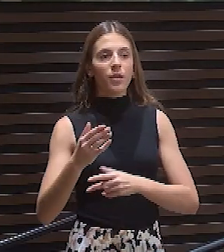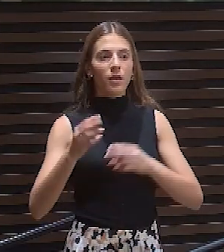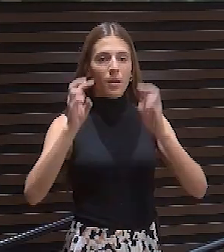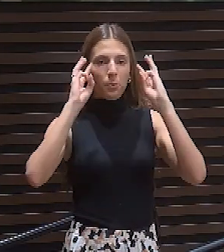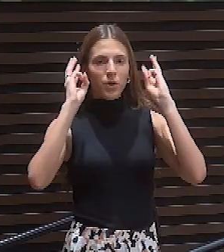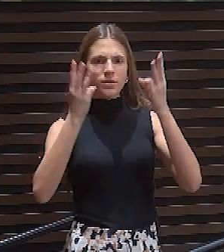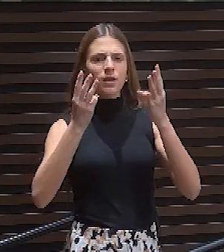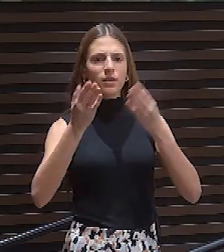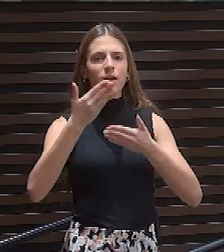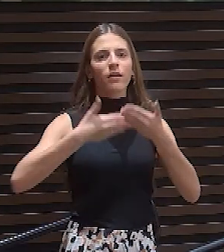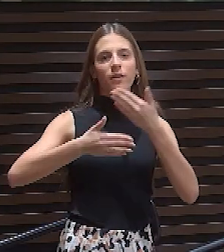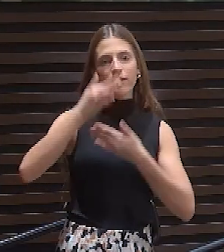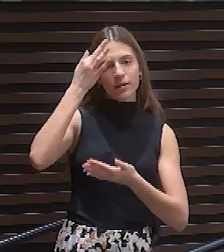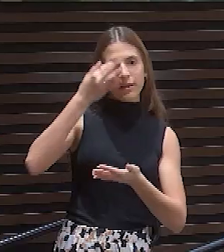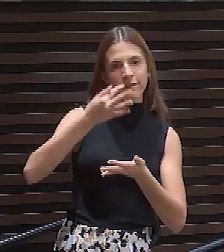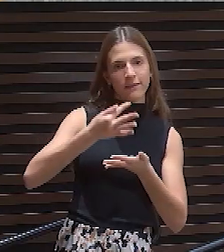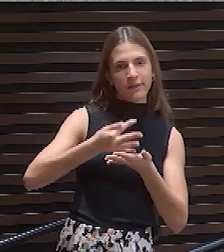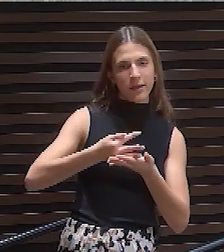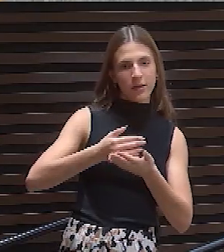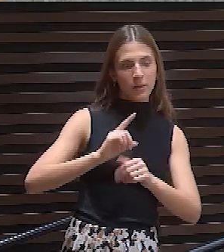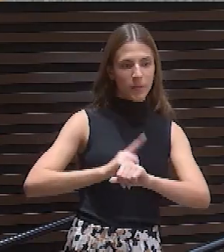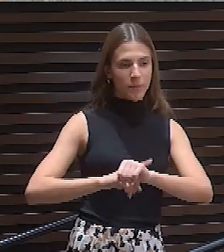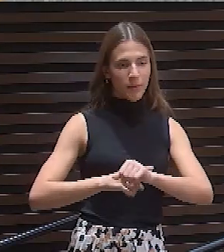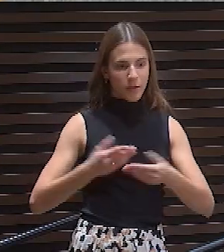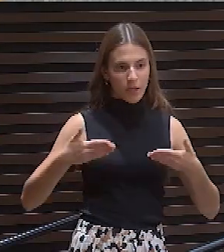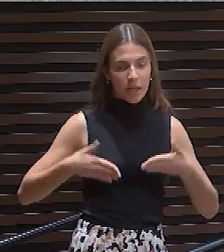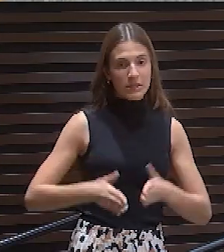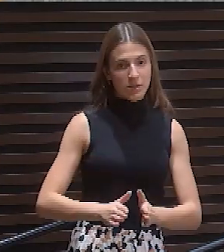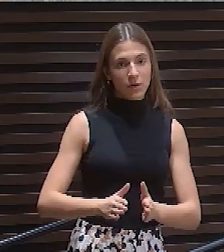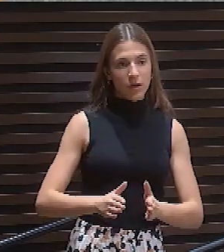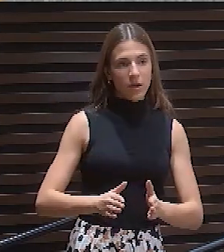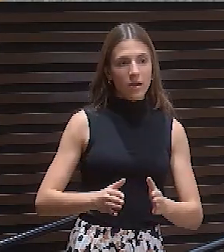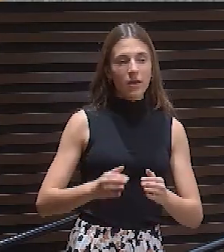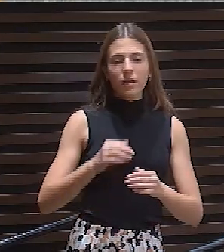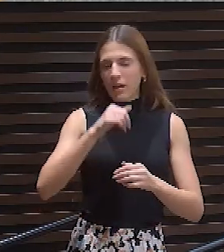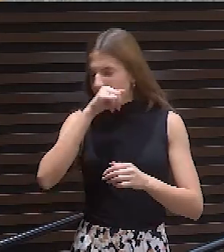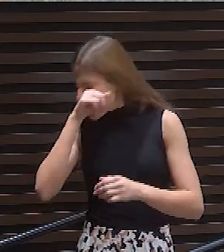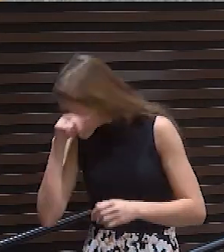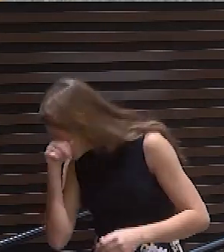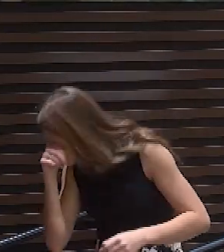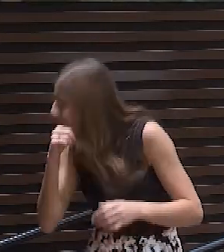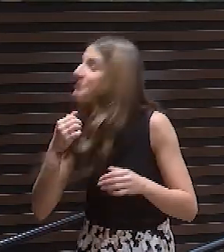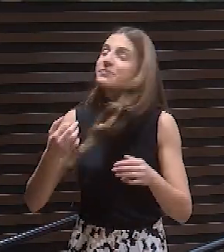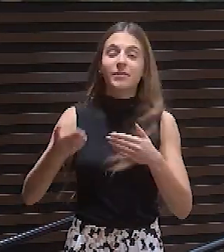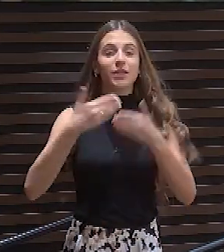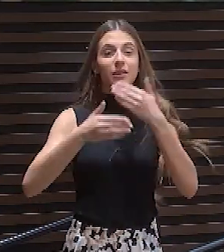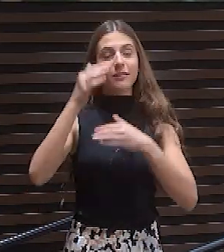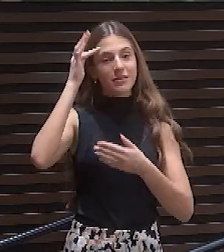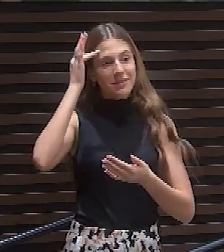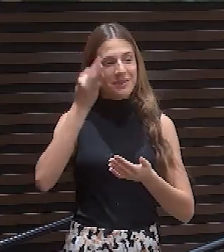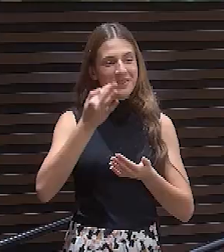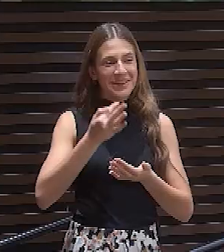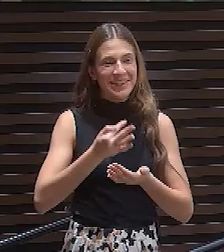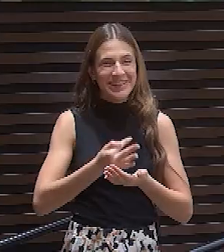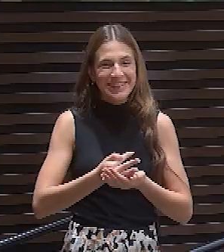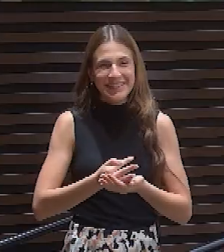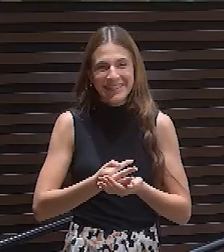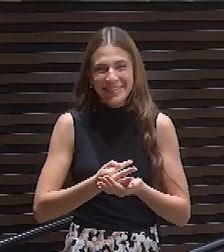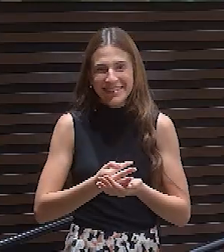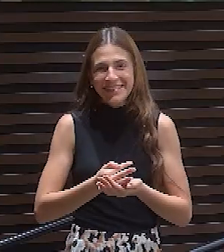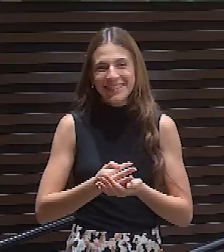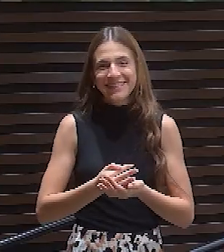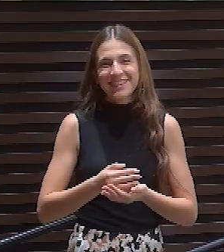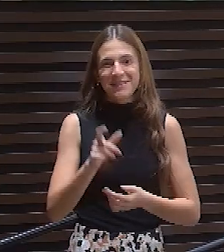seu nascimento, ele foi preservado. Pela fé, como homem feito,